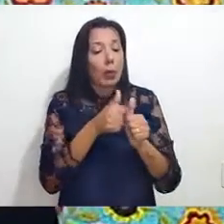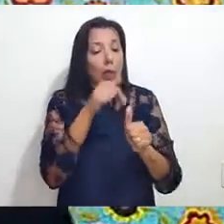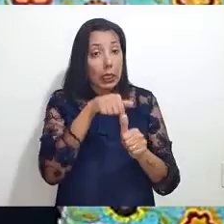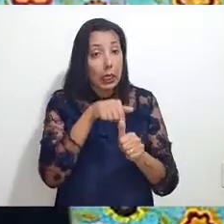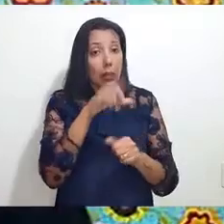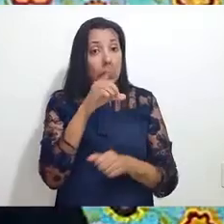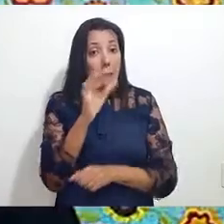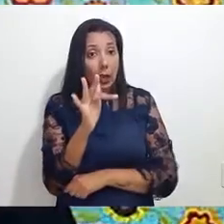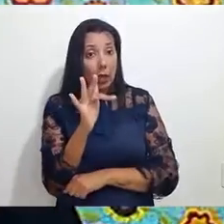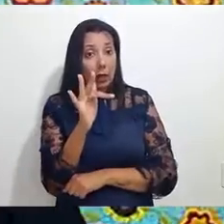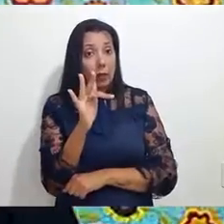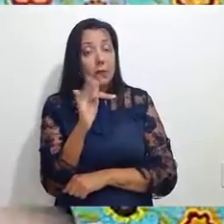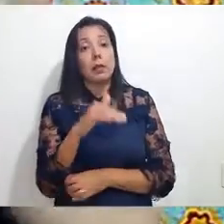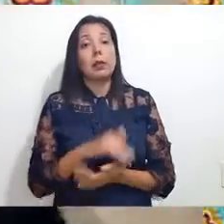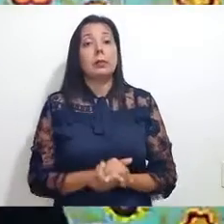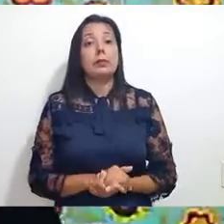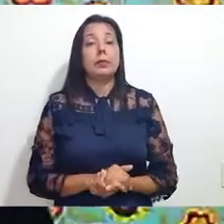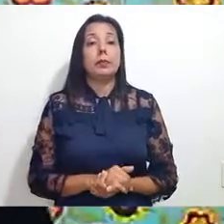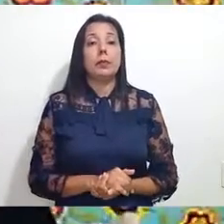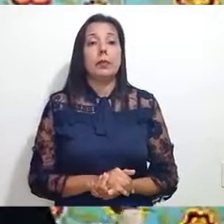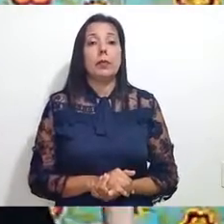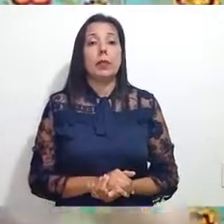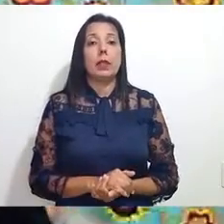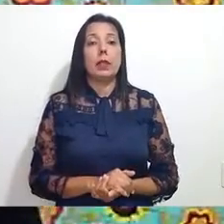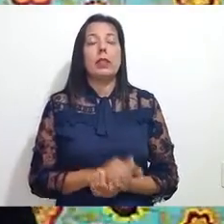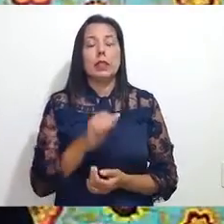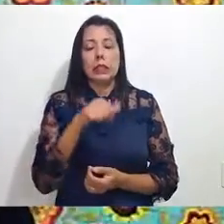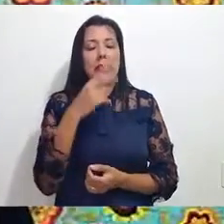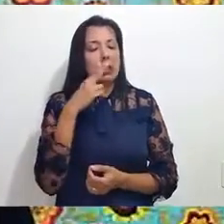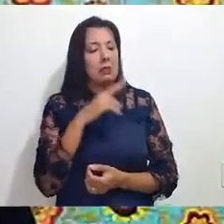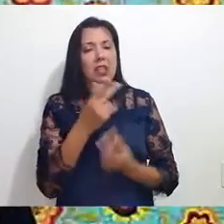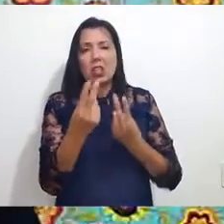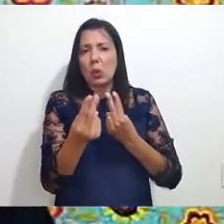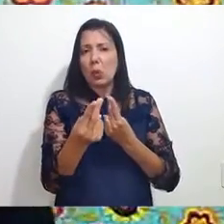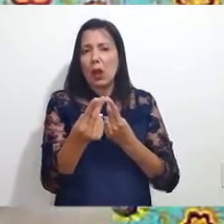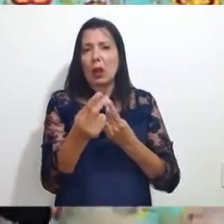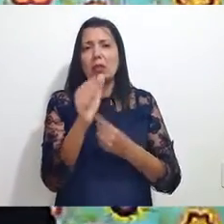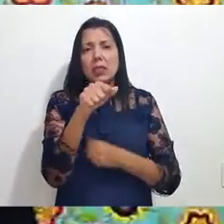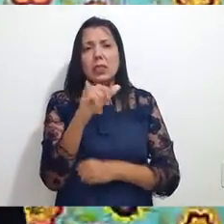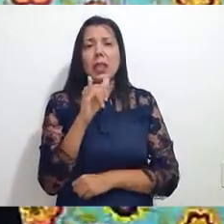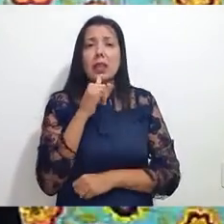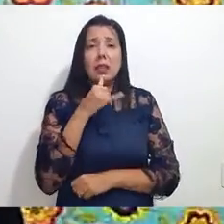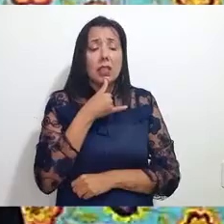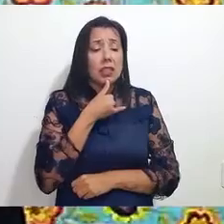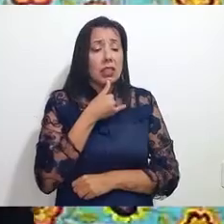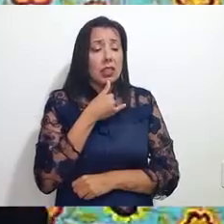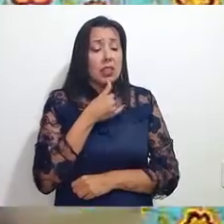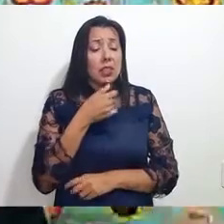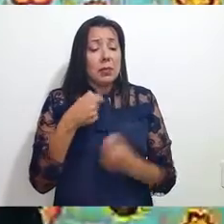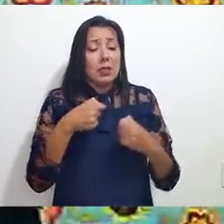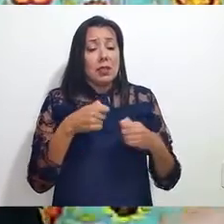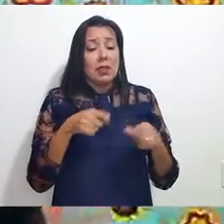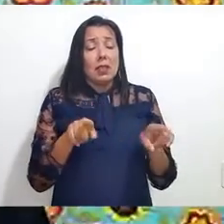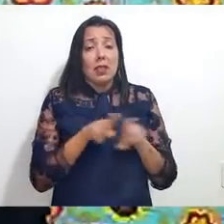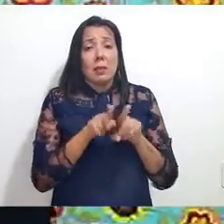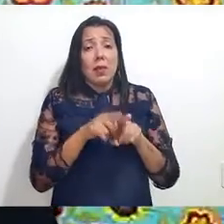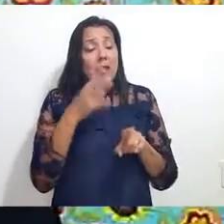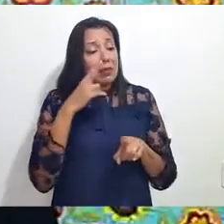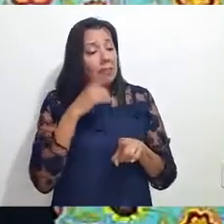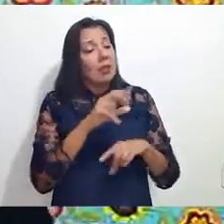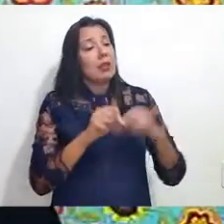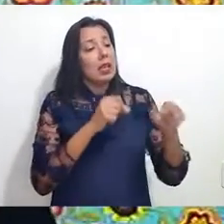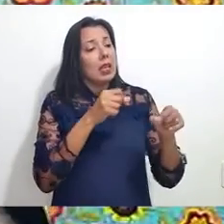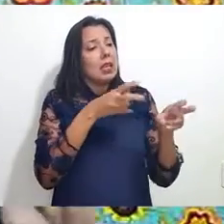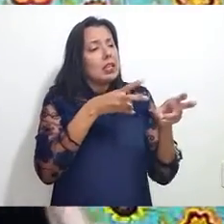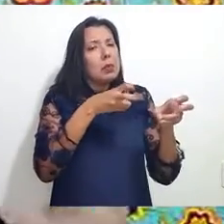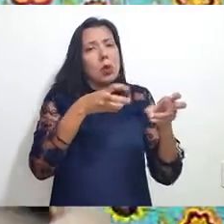que esse aqui é um canal muito bom, porque a gente fala diretamente com os professores do Distrito Federal e com a população do DF e também para fora